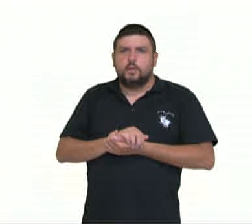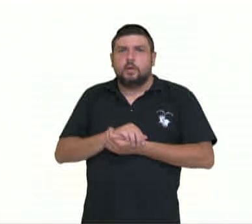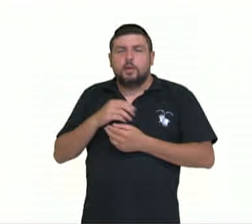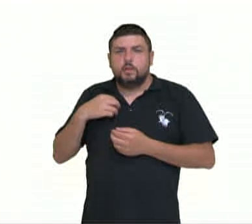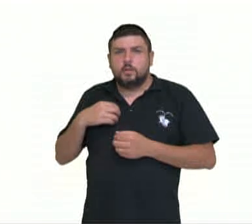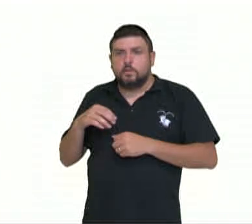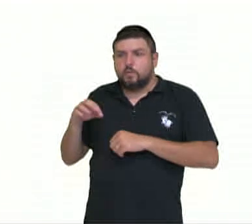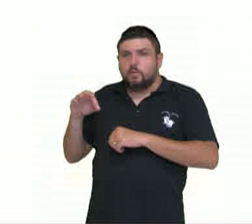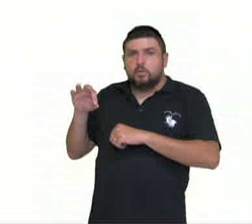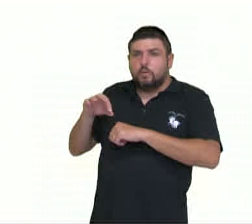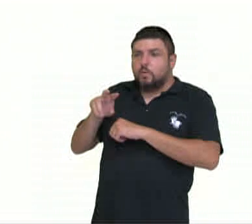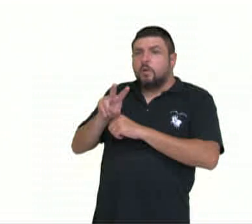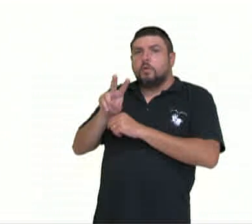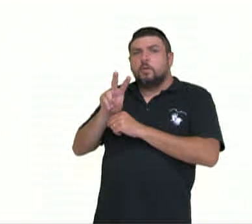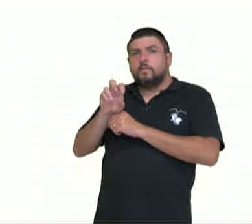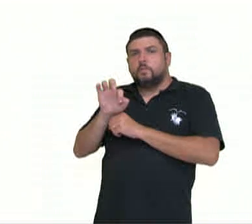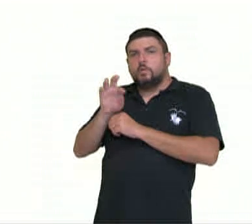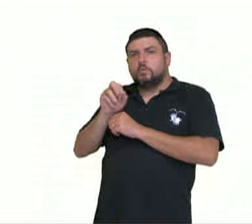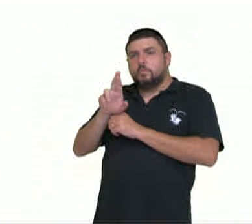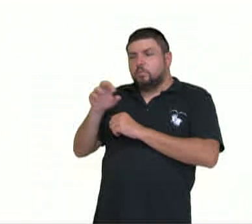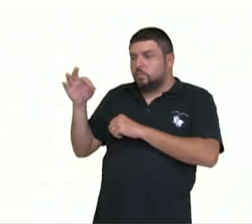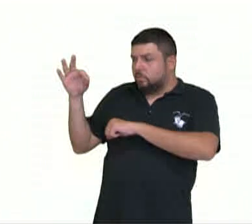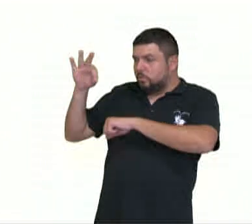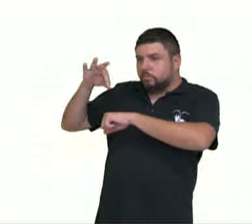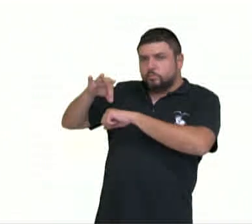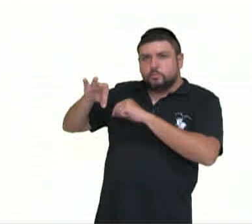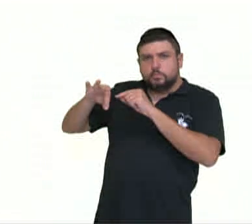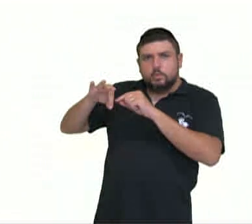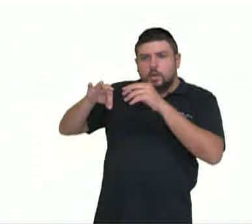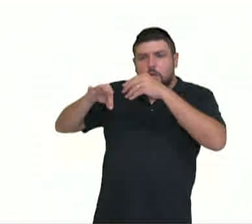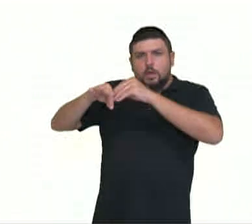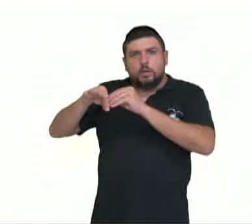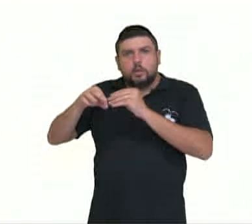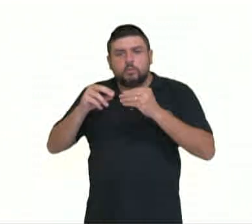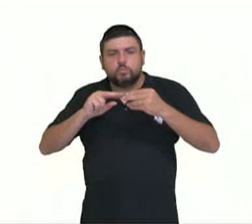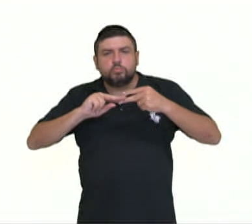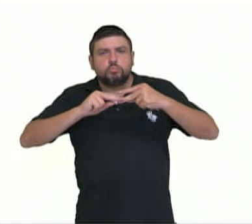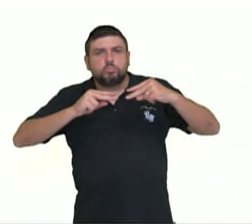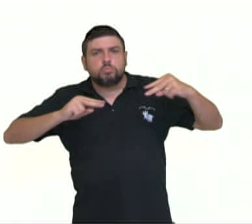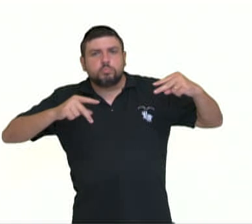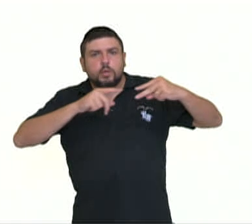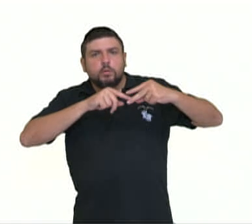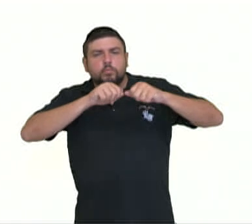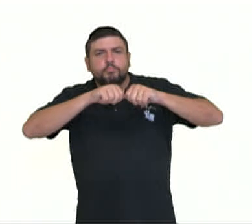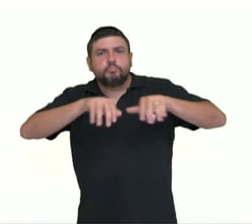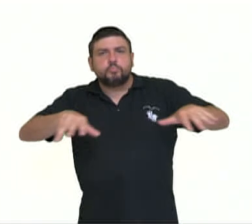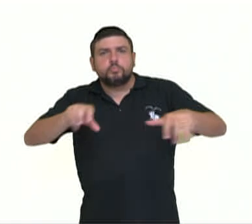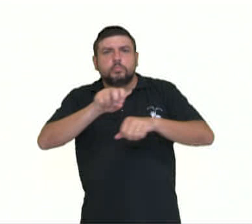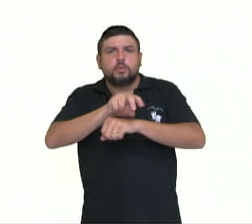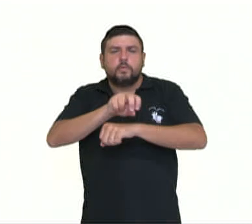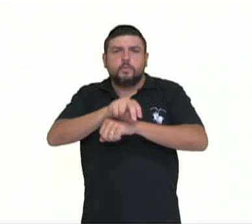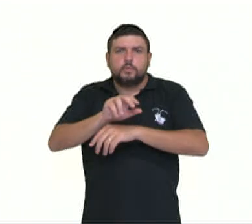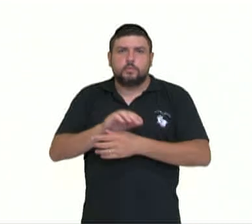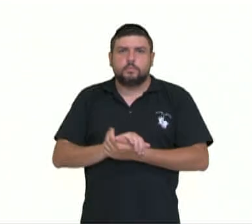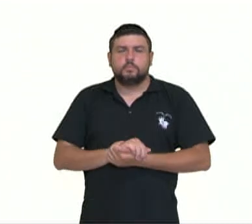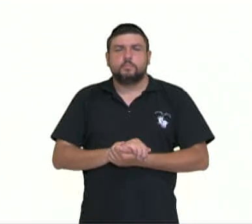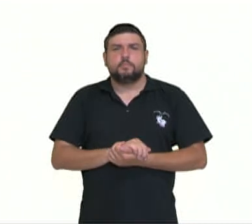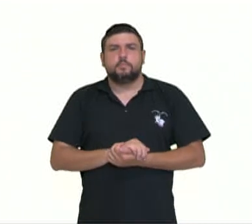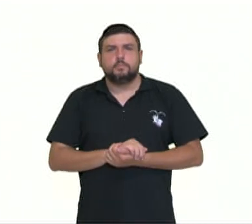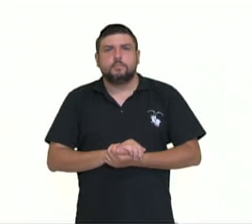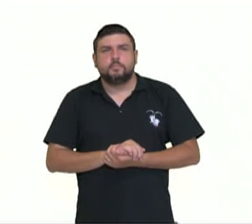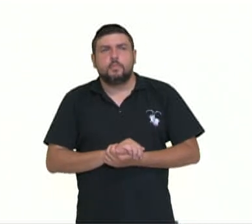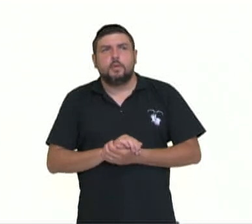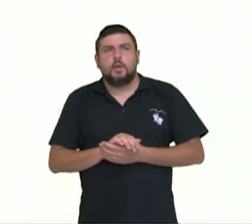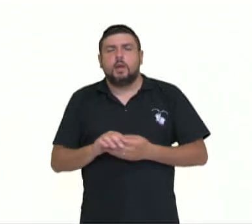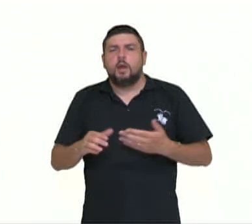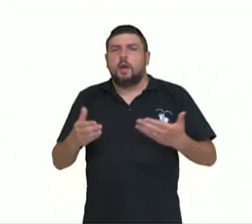dengue é o Aedes aegypti e quem é o causador é o vírus, beleza? E aqui eu trouxe para vocês